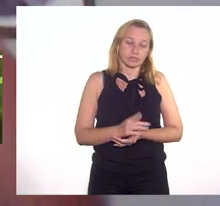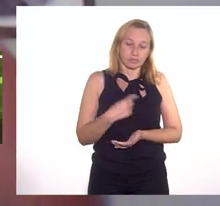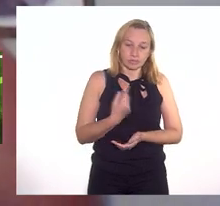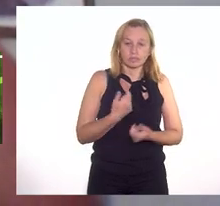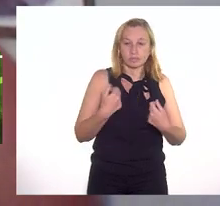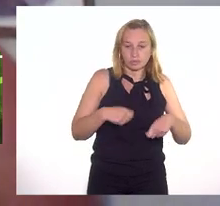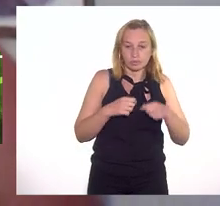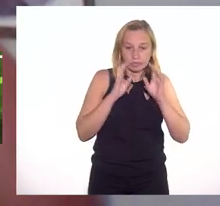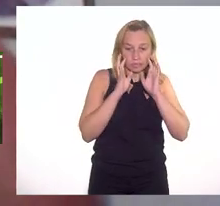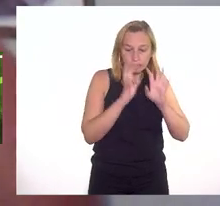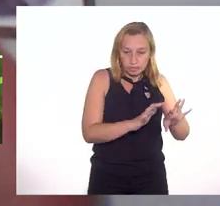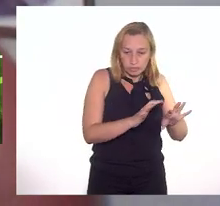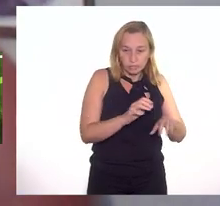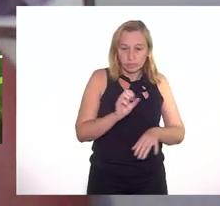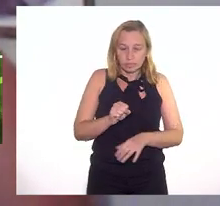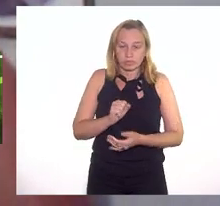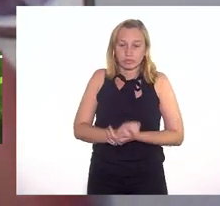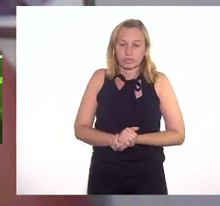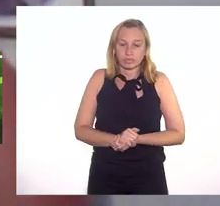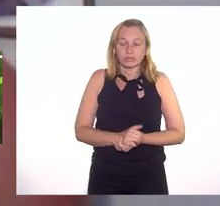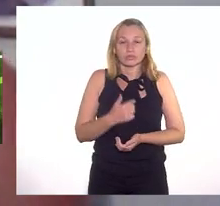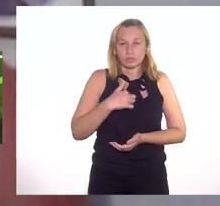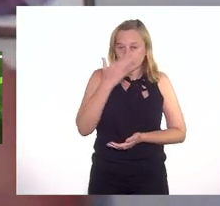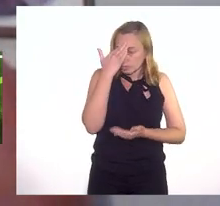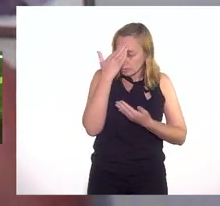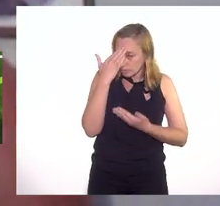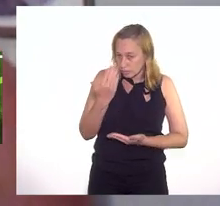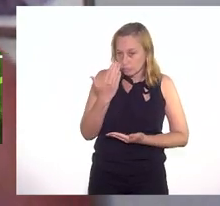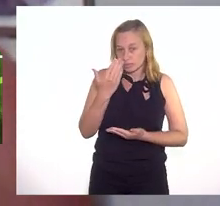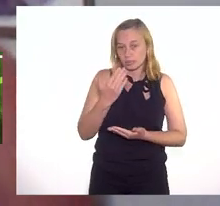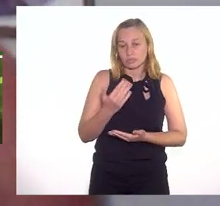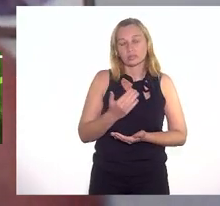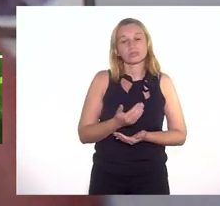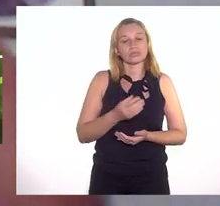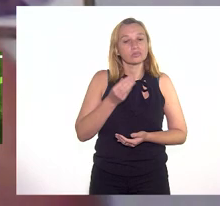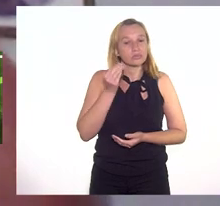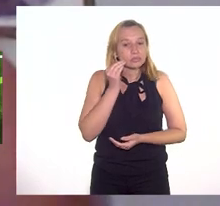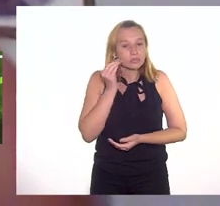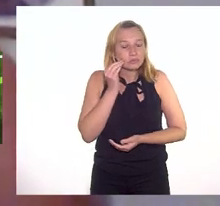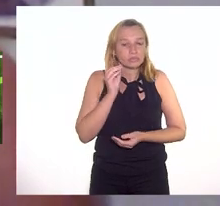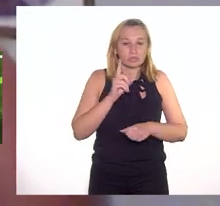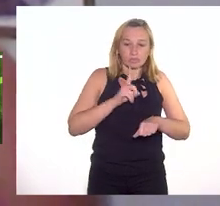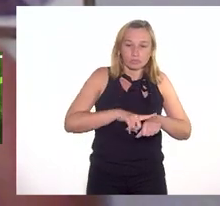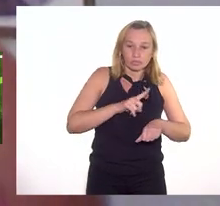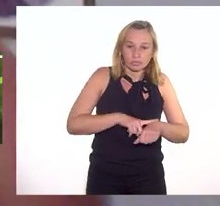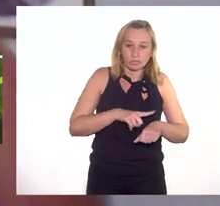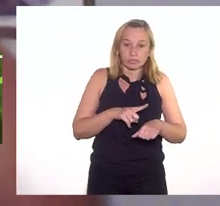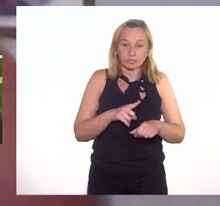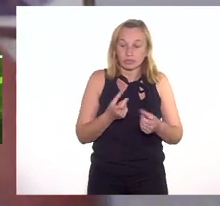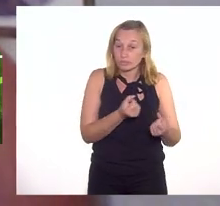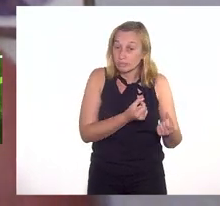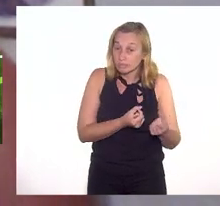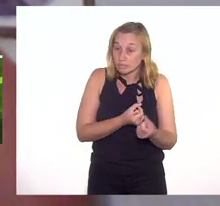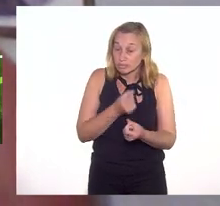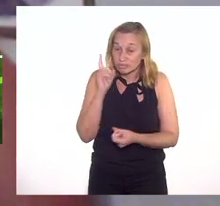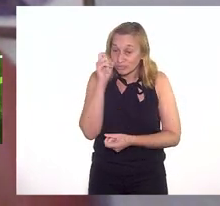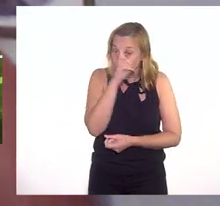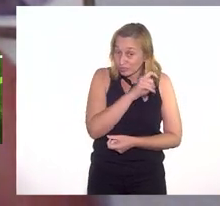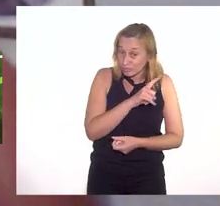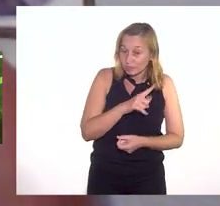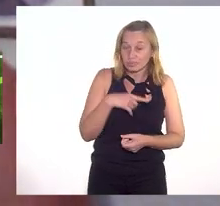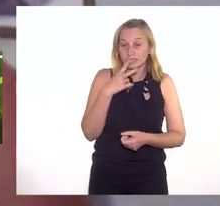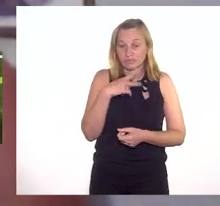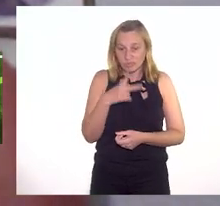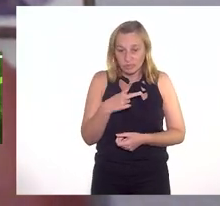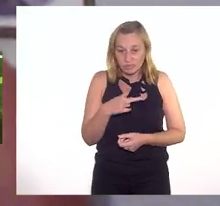precisamos dessa atenção. E eu agradeço aqui imensamente a oportunidade, esse momento raro de estar falando sobre